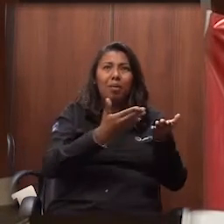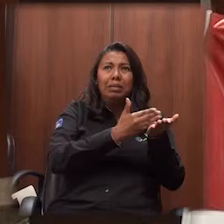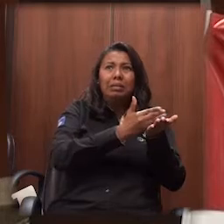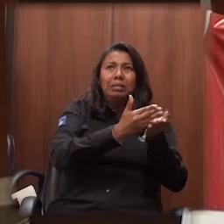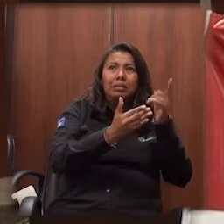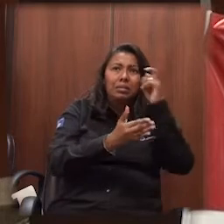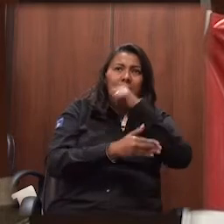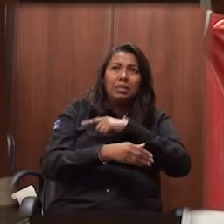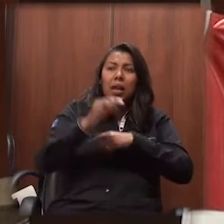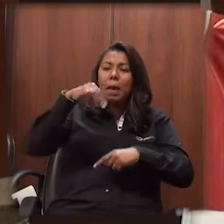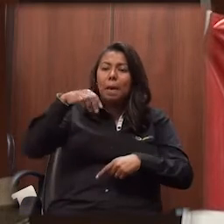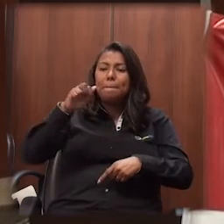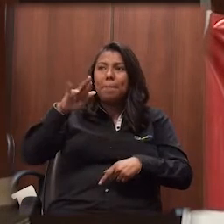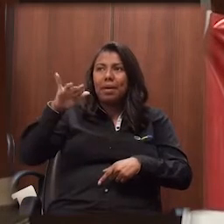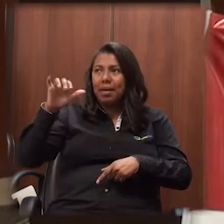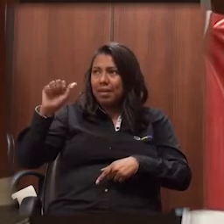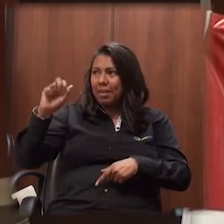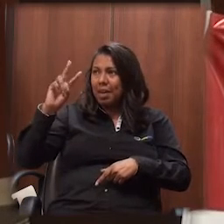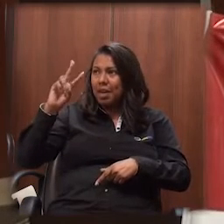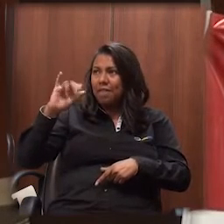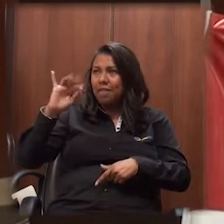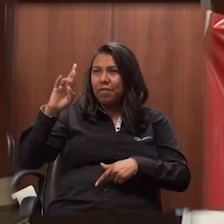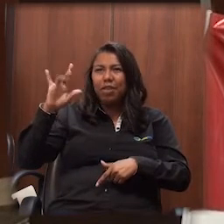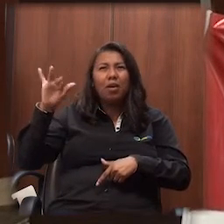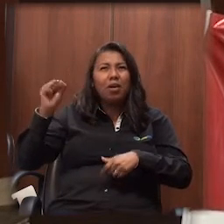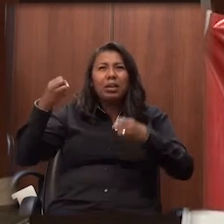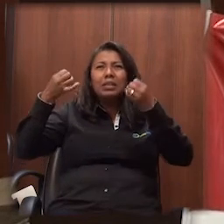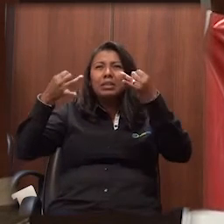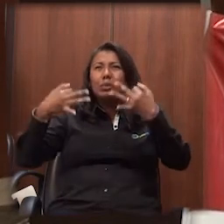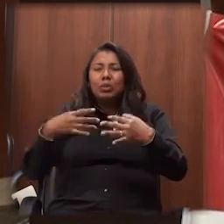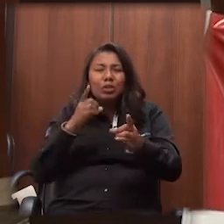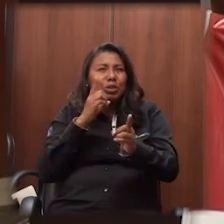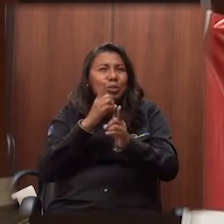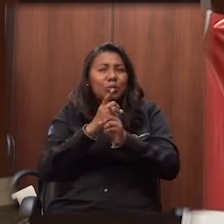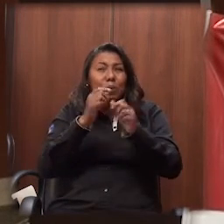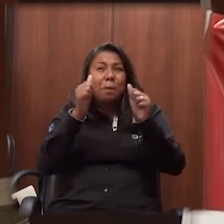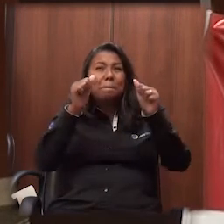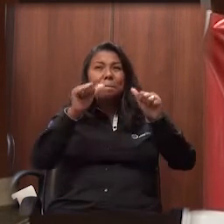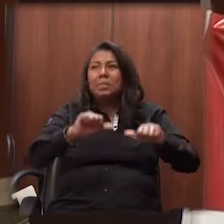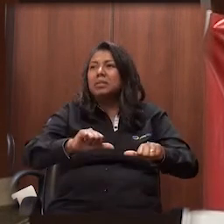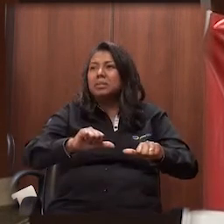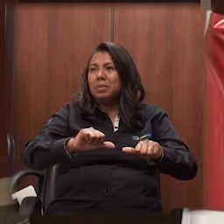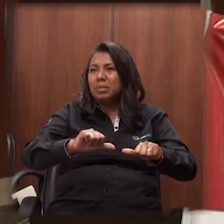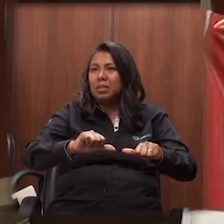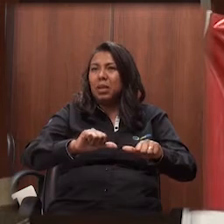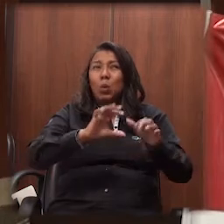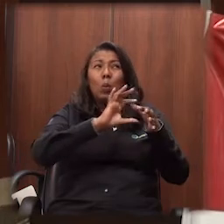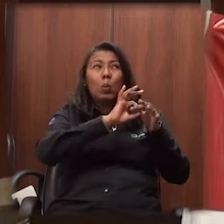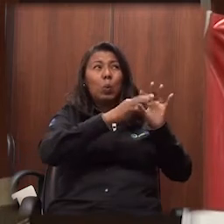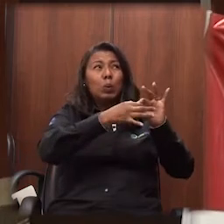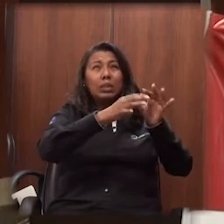que a Maria Vitória chamava de um diagnóstico pessimista do contexto situacional no qual a gente